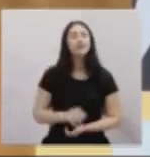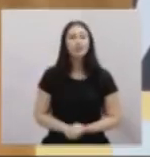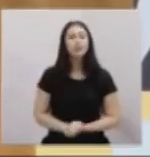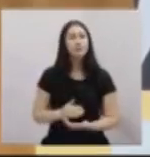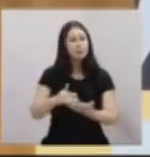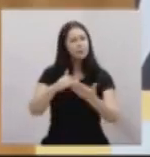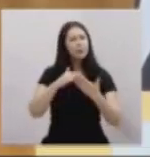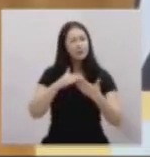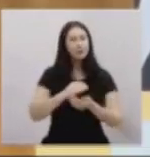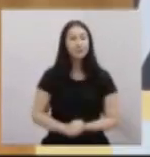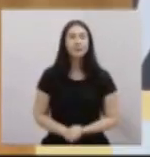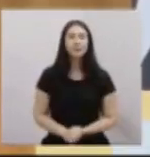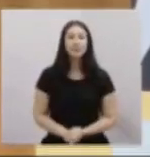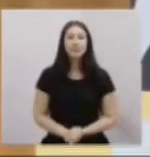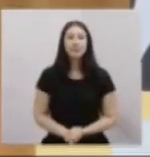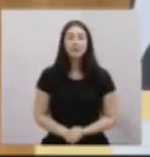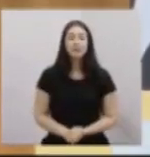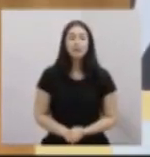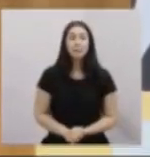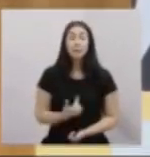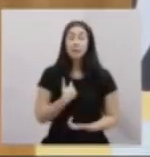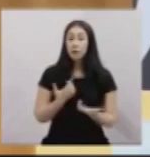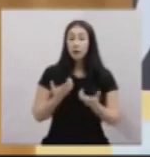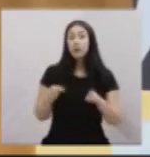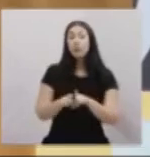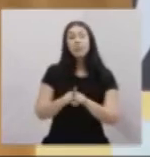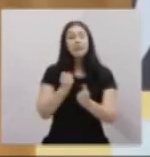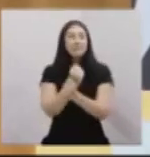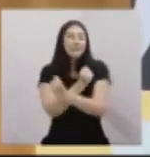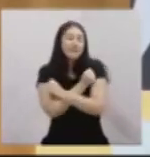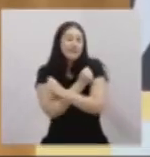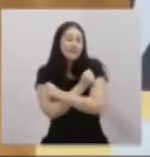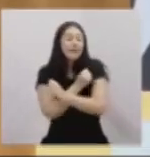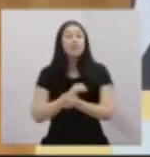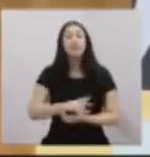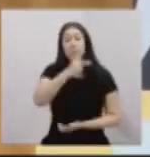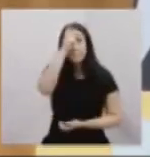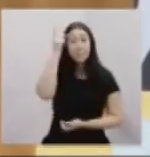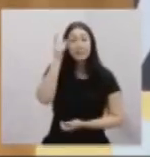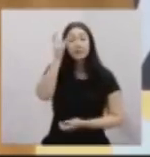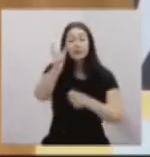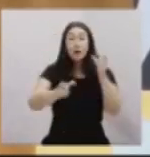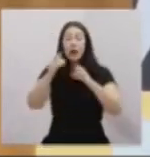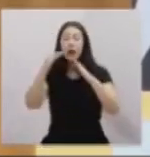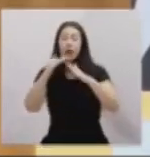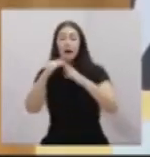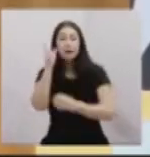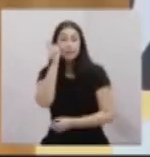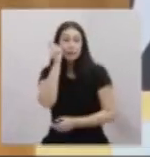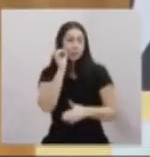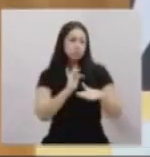toda a diferença na nossa vida. Quero também aqui mandar um abraço para quem está em casa nos assistindo pelas